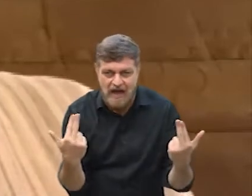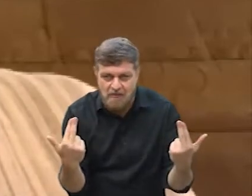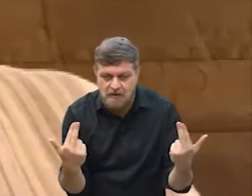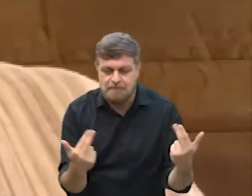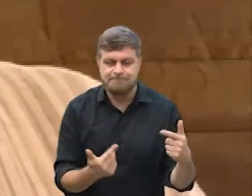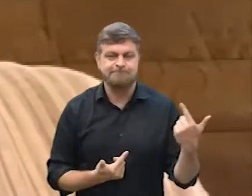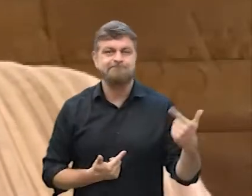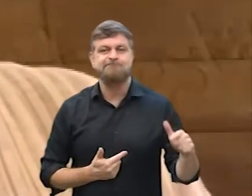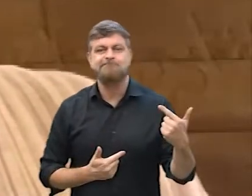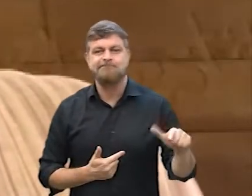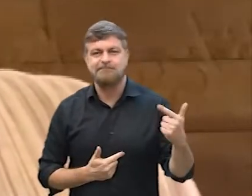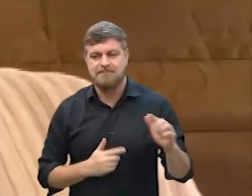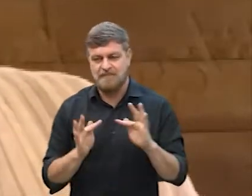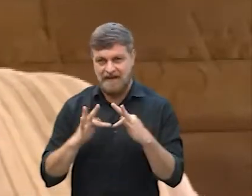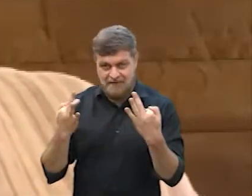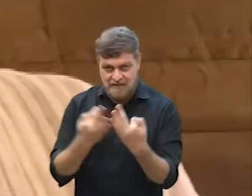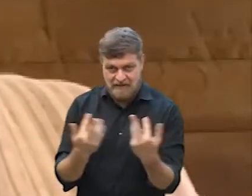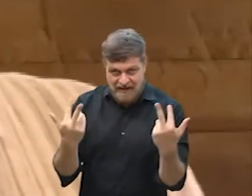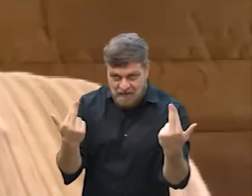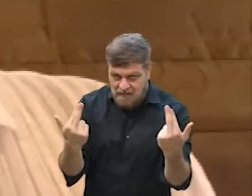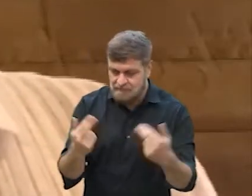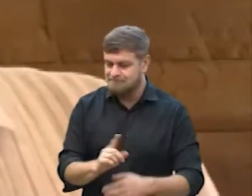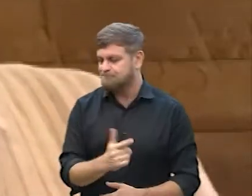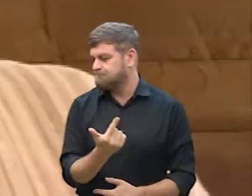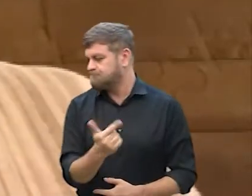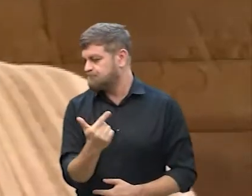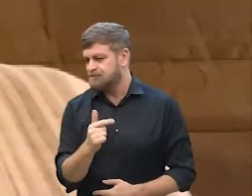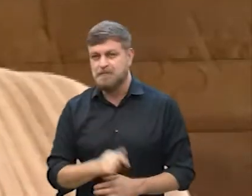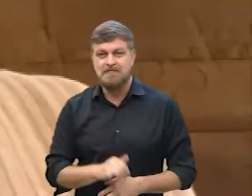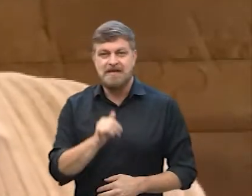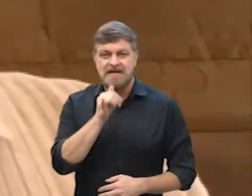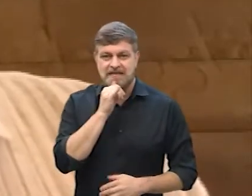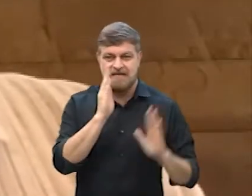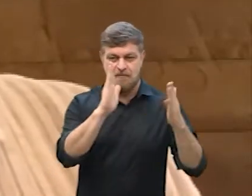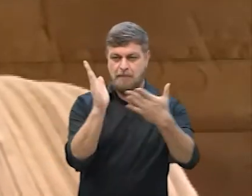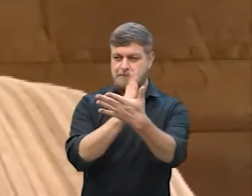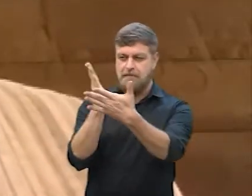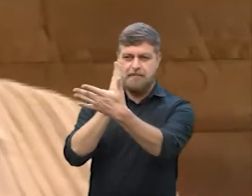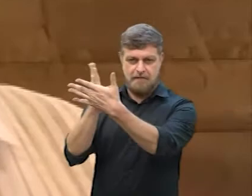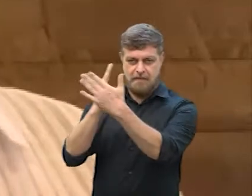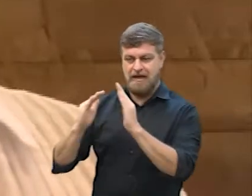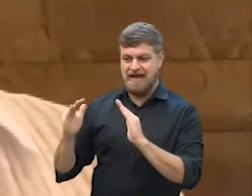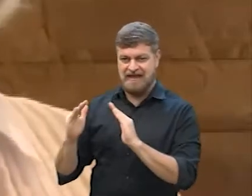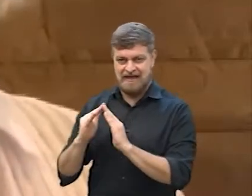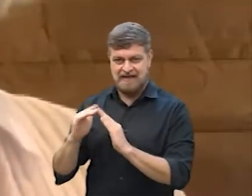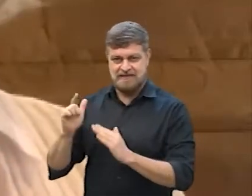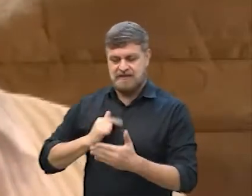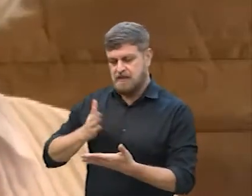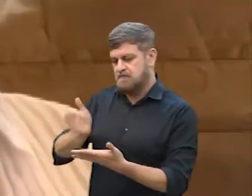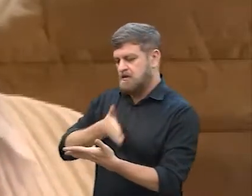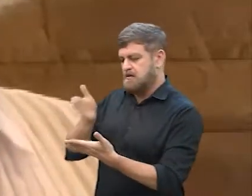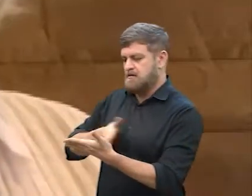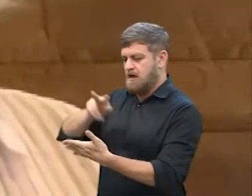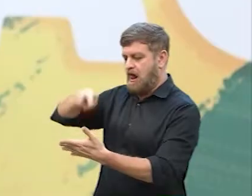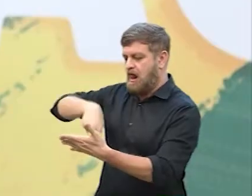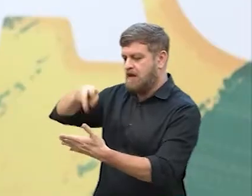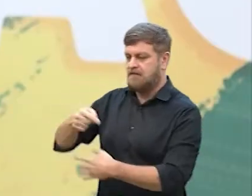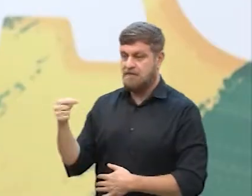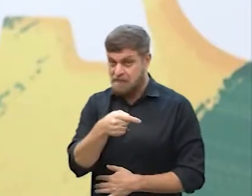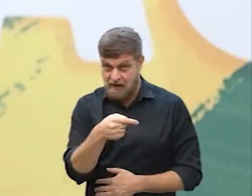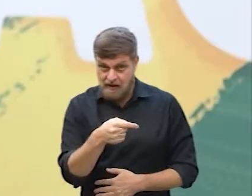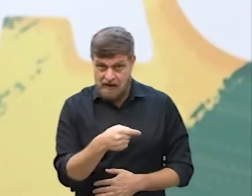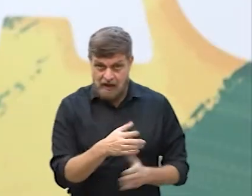não tem a mesma família. Por exemplo, quem tem uma biblioteca em casa está muito à frente de quem não